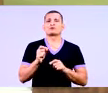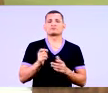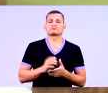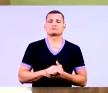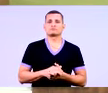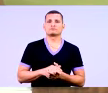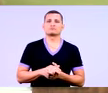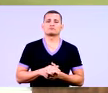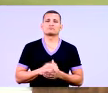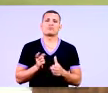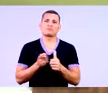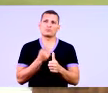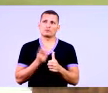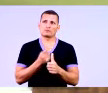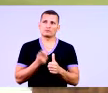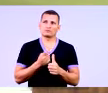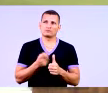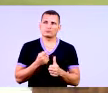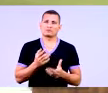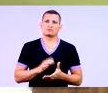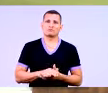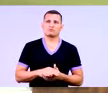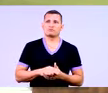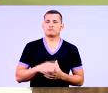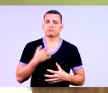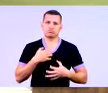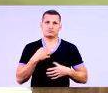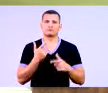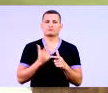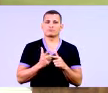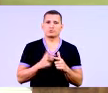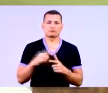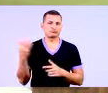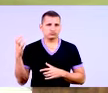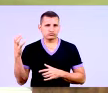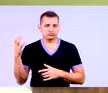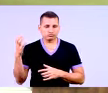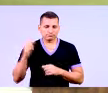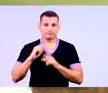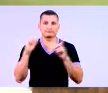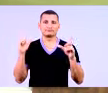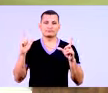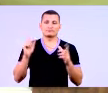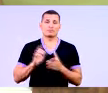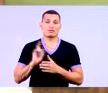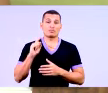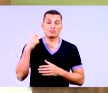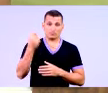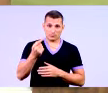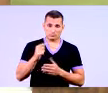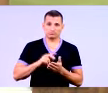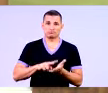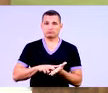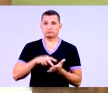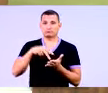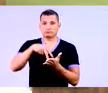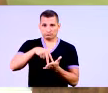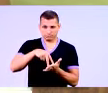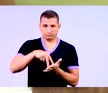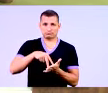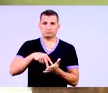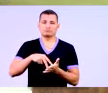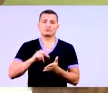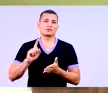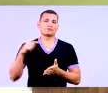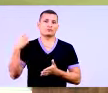campineiro a qual ficamos aborrecidos causa do espelho do despertador depois nós levantamos da cama depois pegamos a